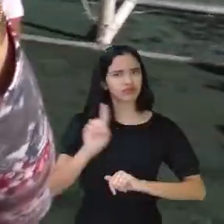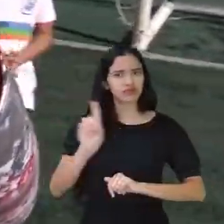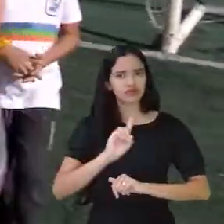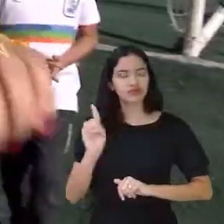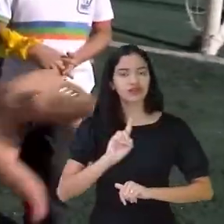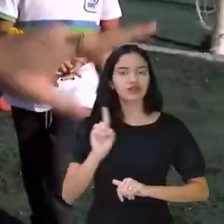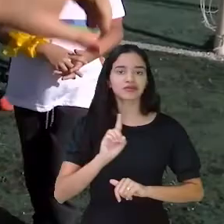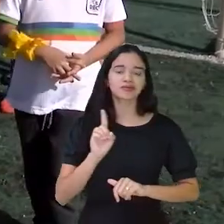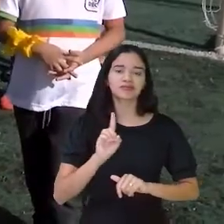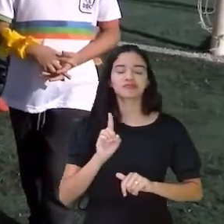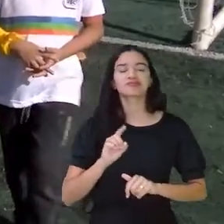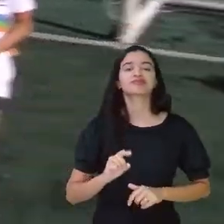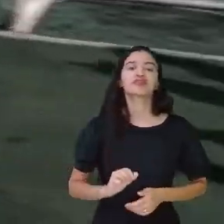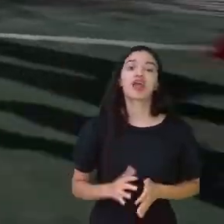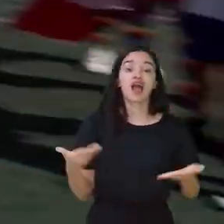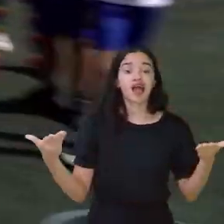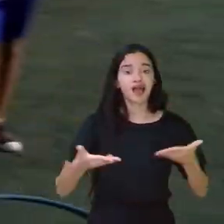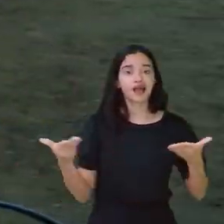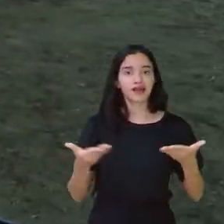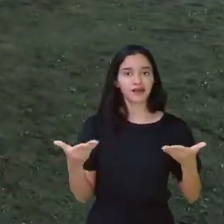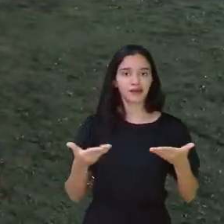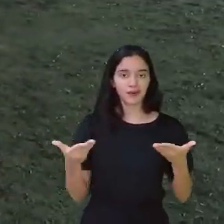queimar agora